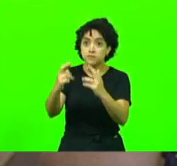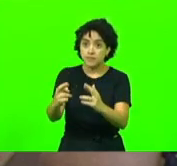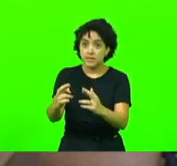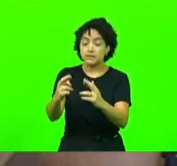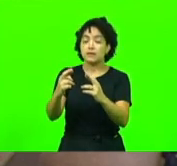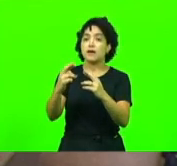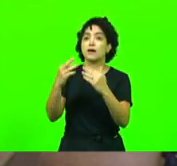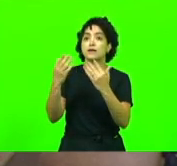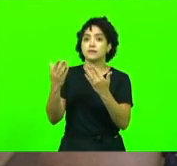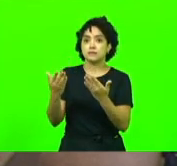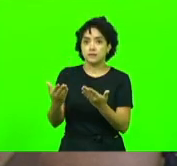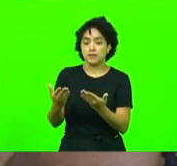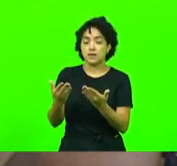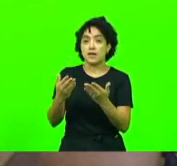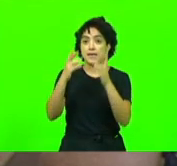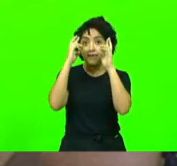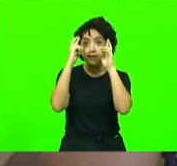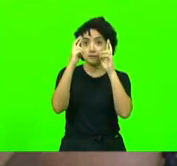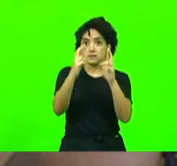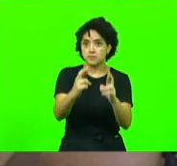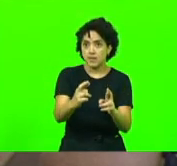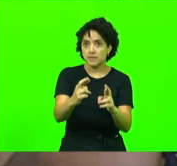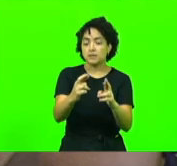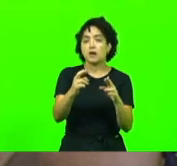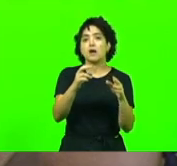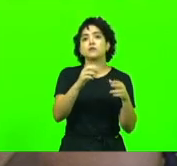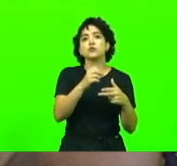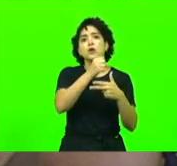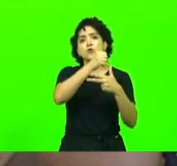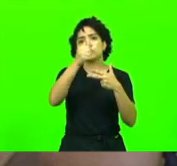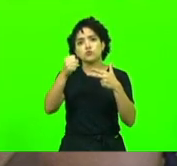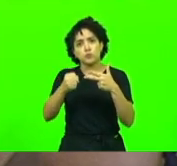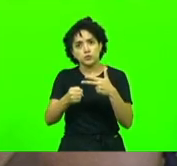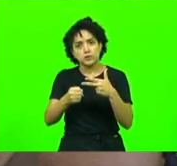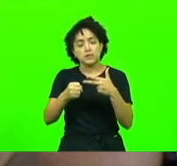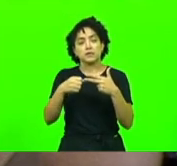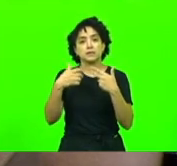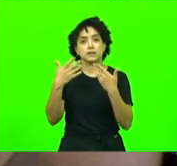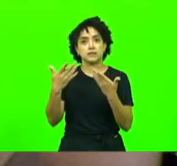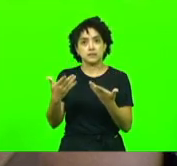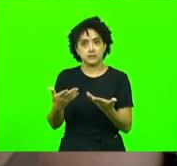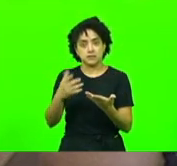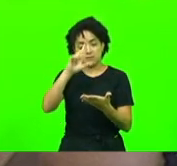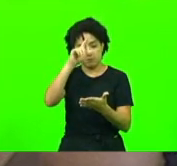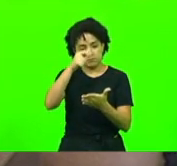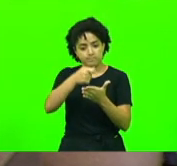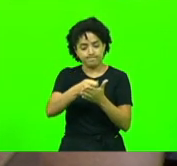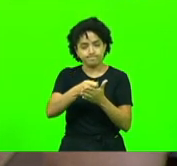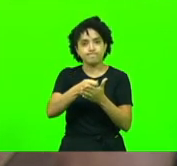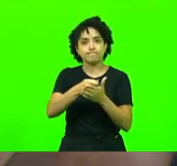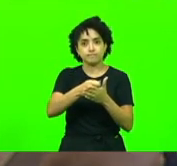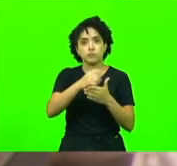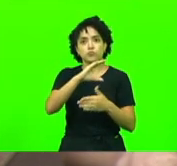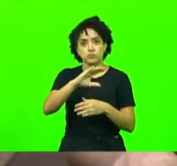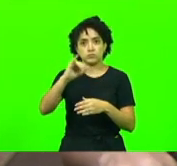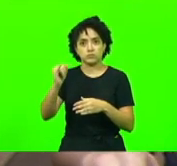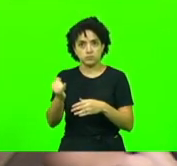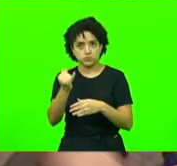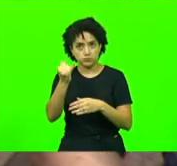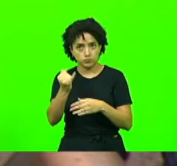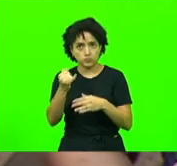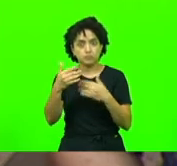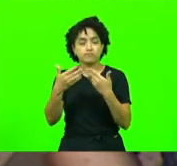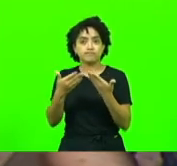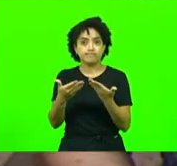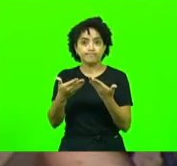casa, seja respeitado os poderes e a gente mantenha a decisão da CCJ, senão estamos abrindo